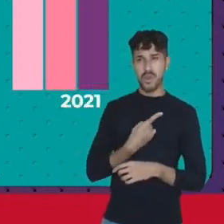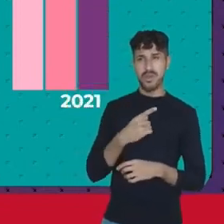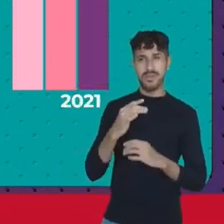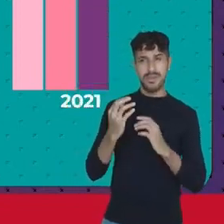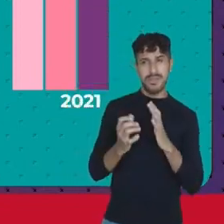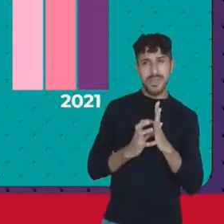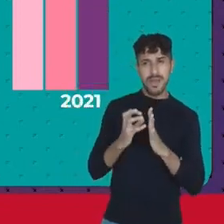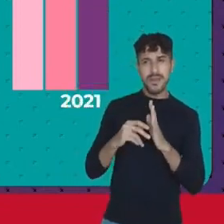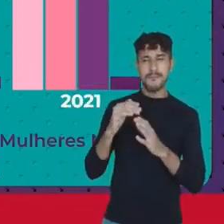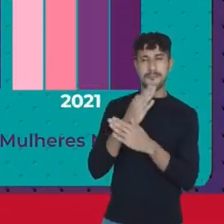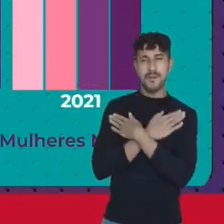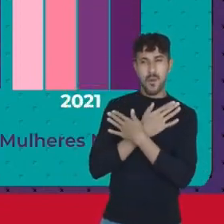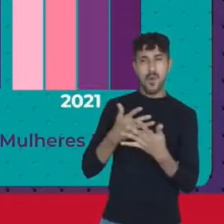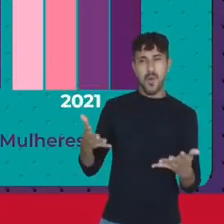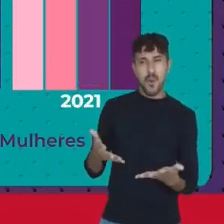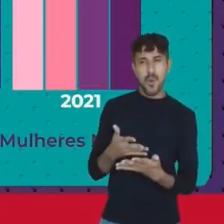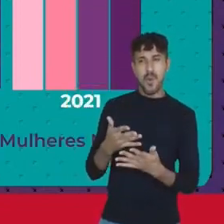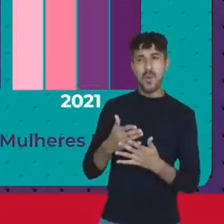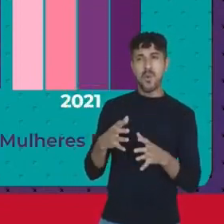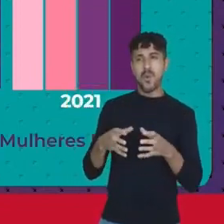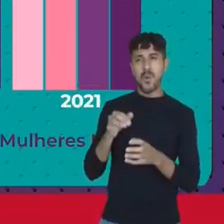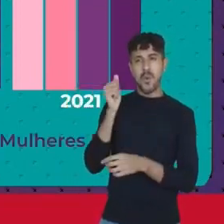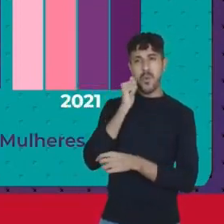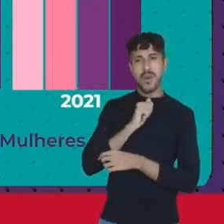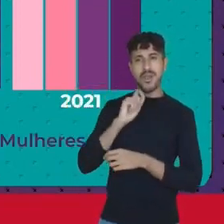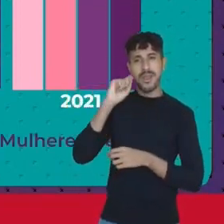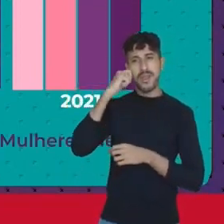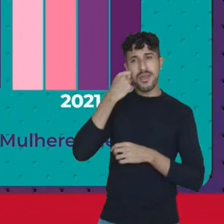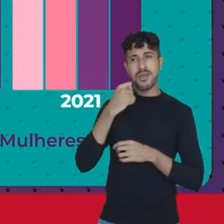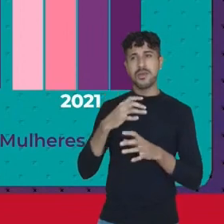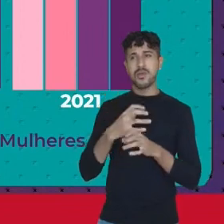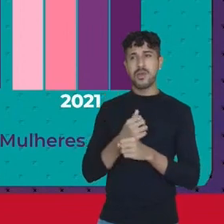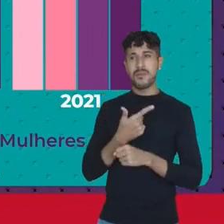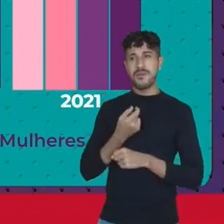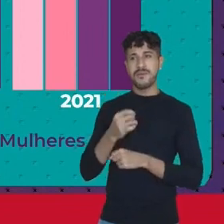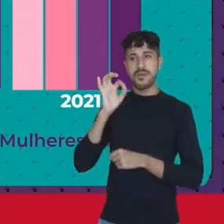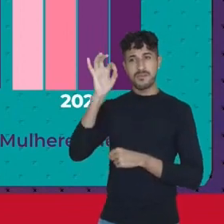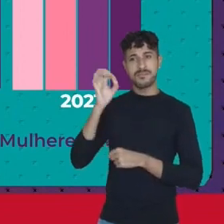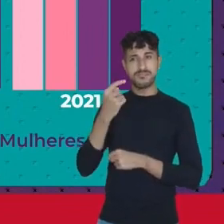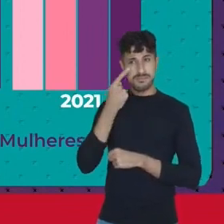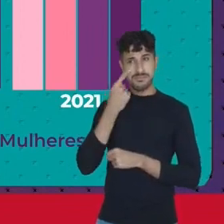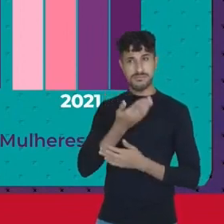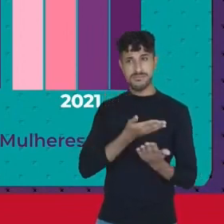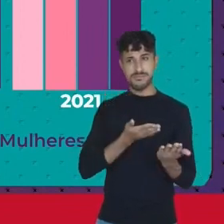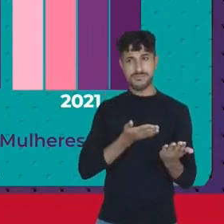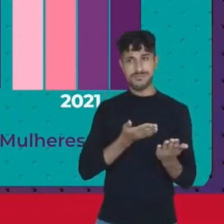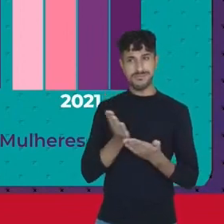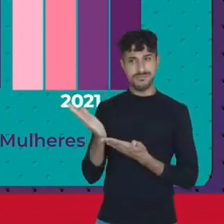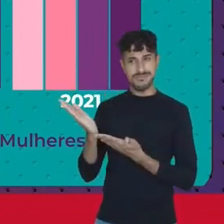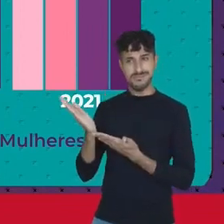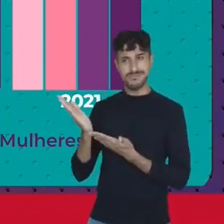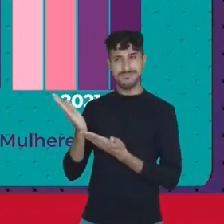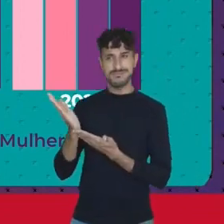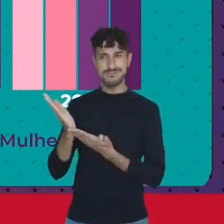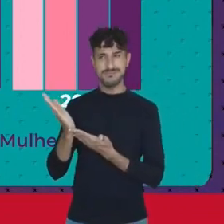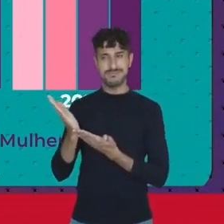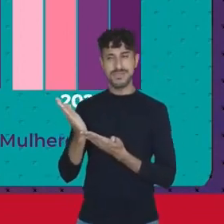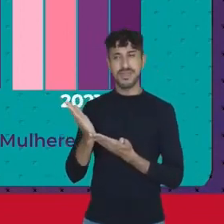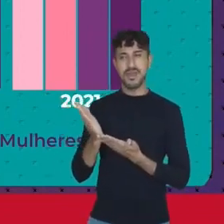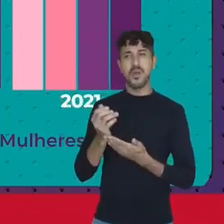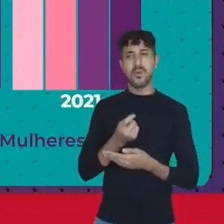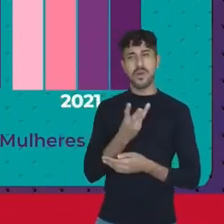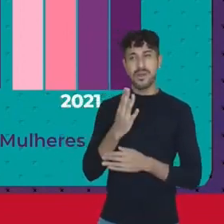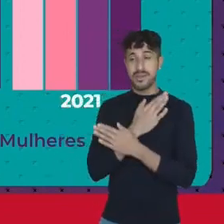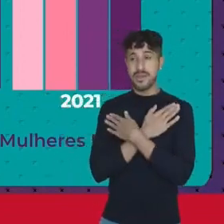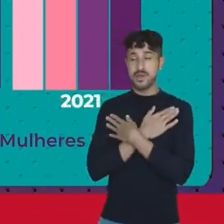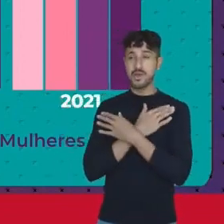de desemprego hoje entre as mulheres negras de 20%, enquanto que entre os homens brancos a taxa de desemprego